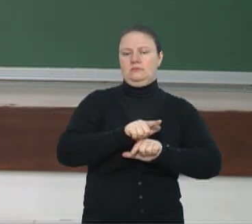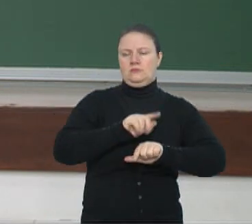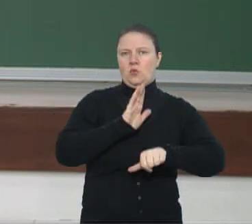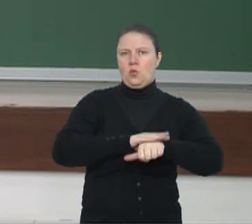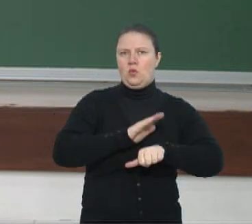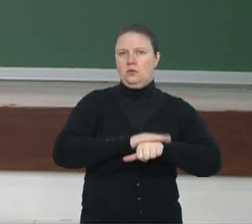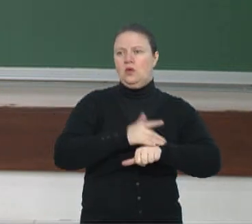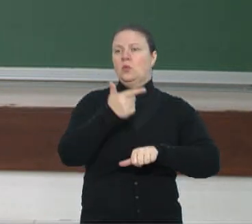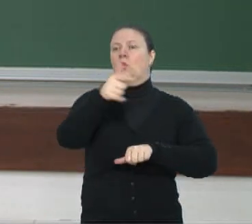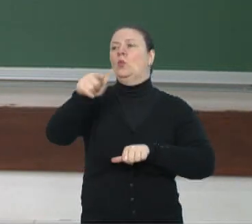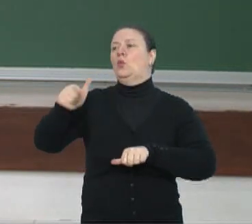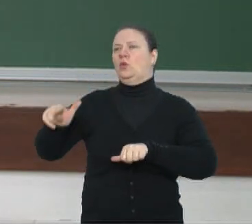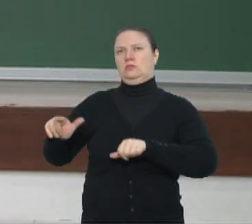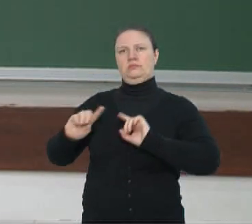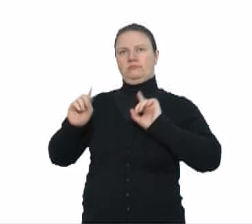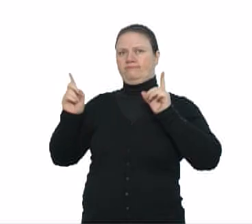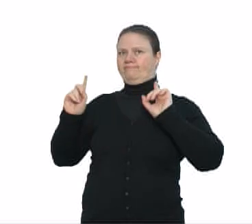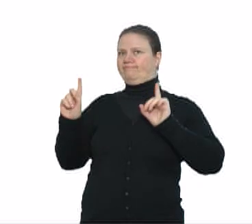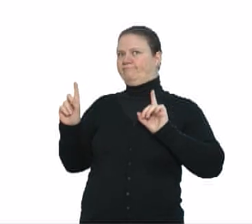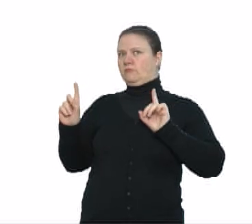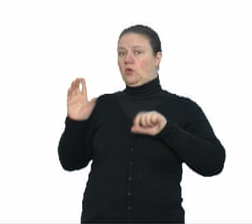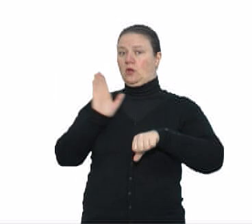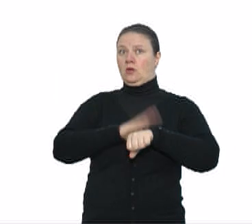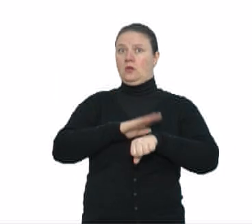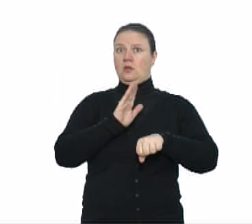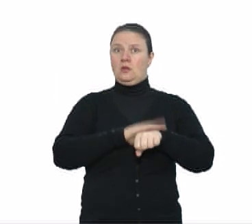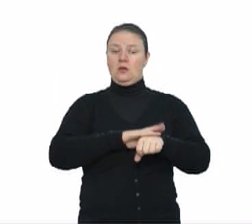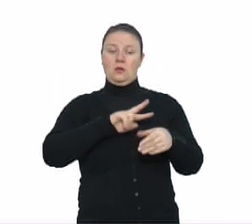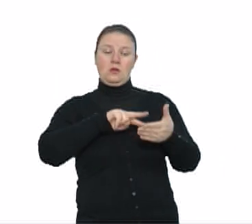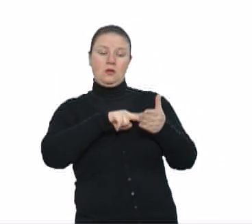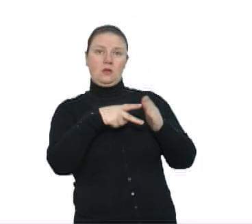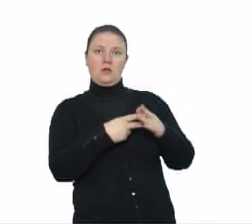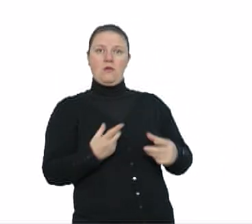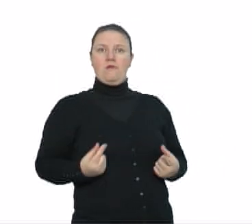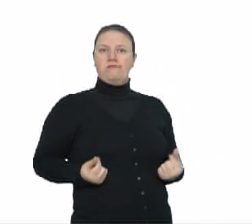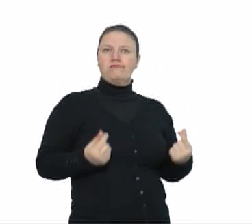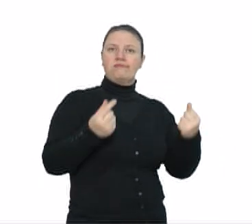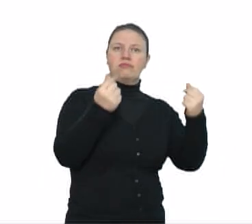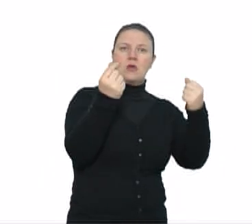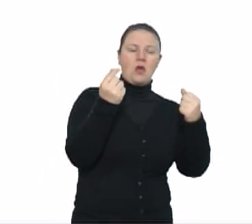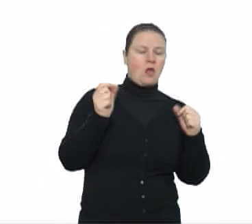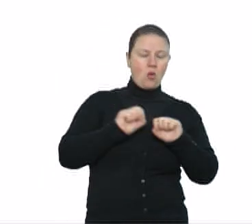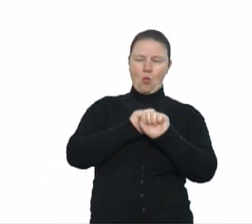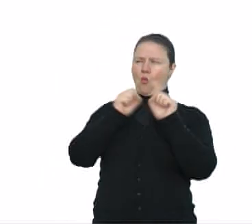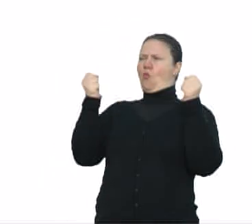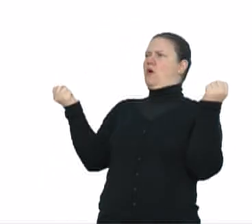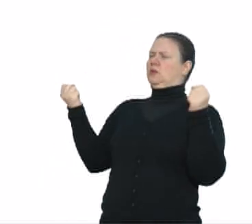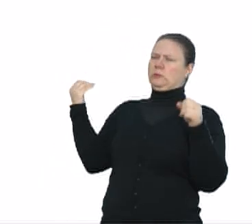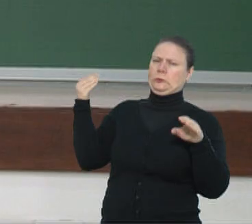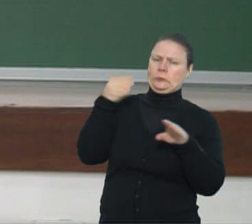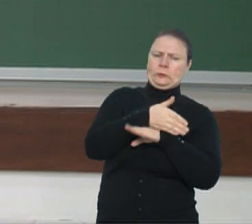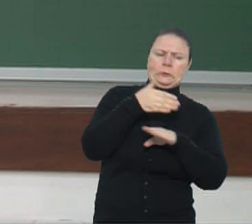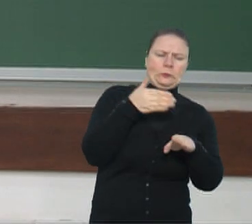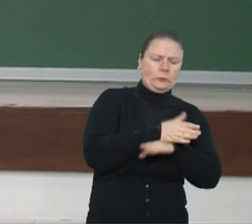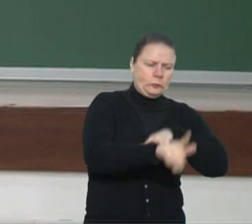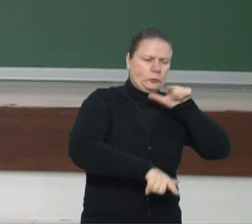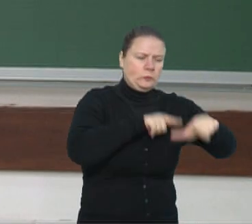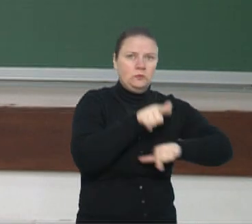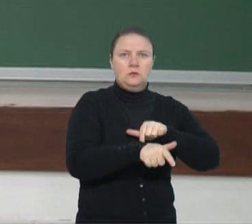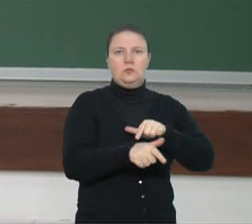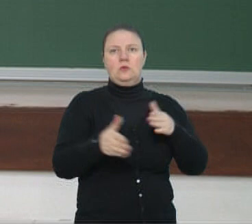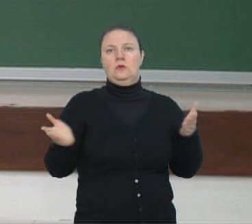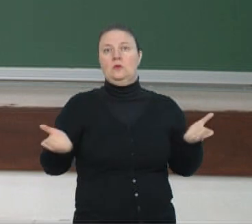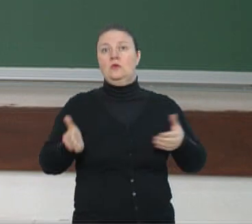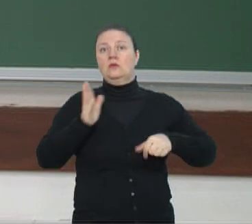outras coisas. E também tempo é dinheiro, se tornaram comum. Ou seja, acorda, corre, vai lá, trabalha. Lembrando que agora o trabalhador ele ganha